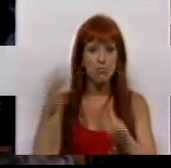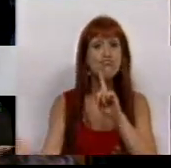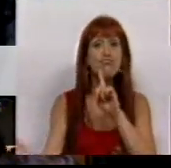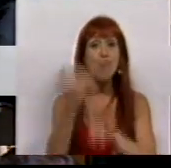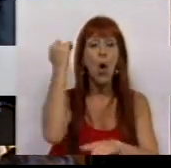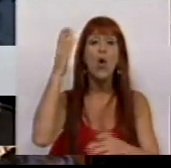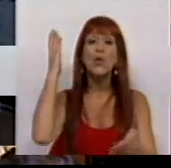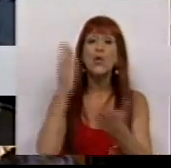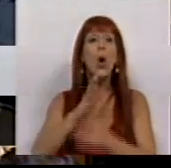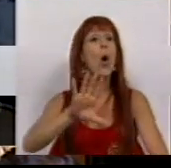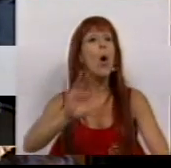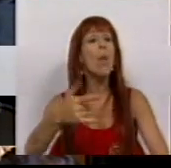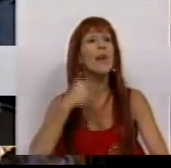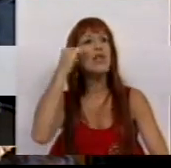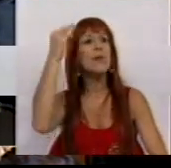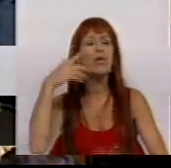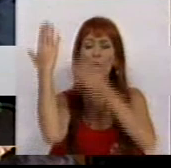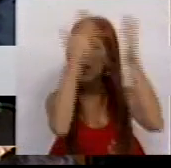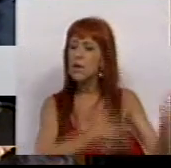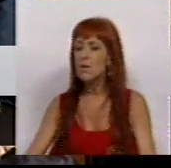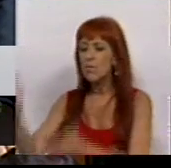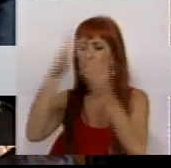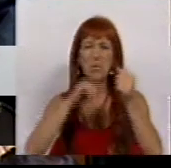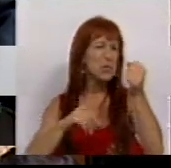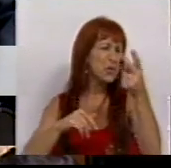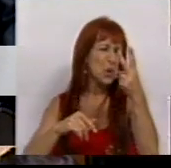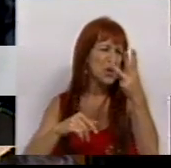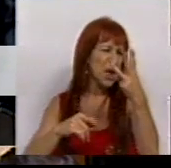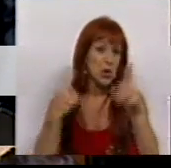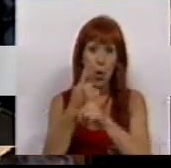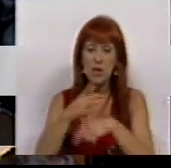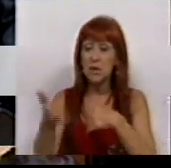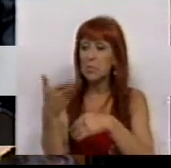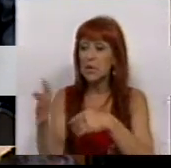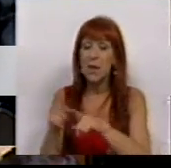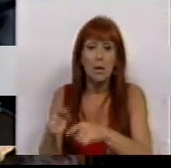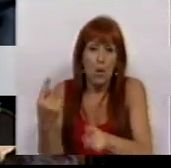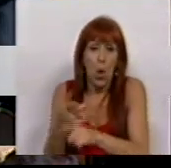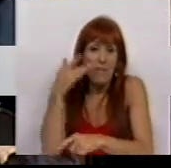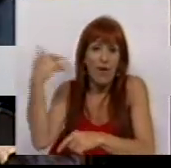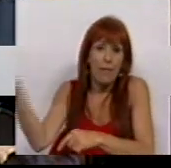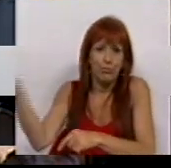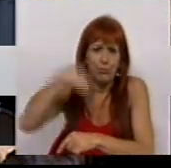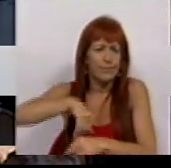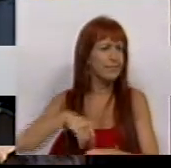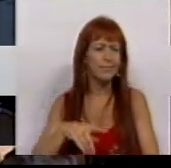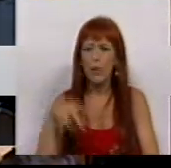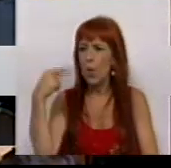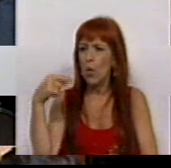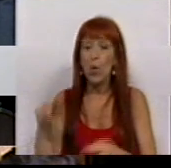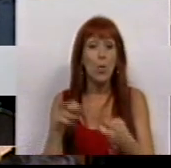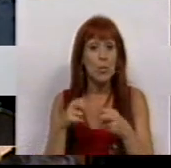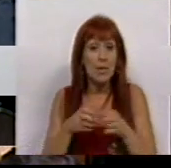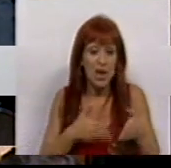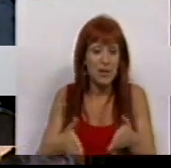atingido, basta que o país especialize na produção de 2 ou 3 produtos que o resto se comprará ao exterior. O único problema é que